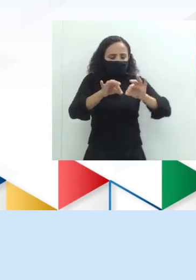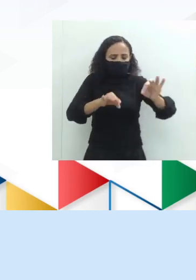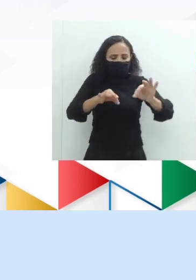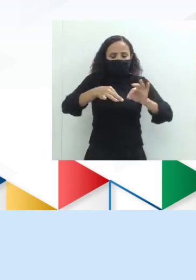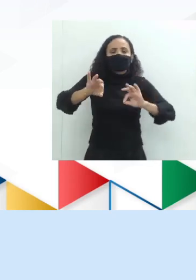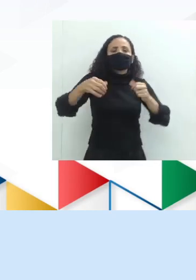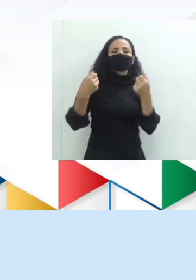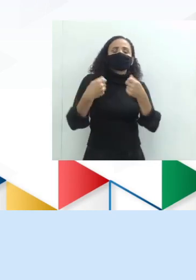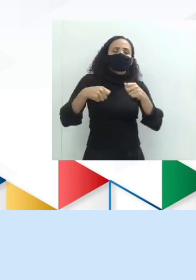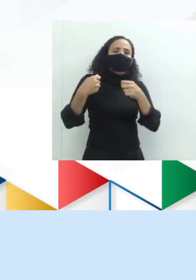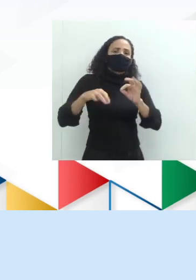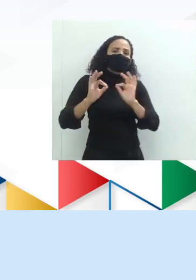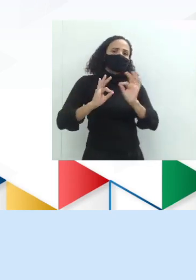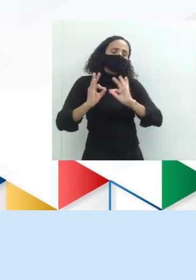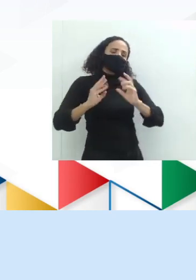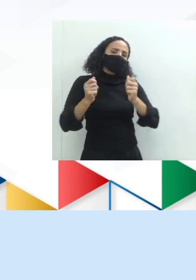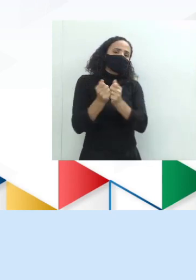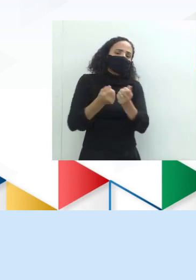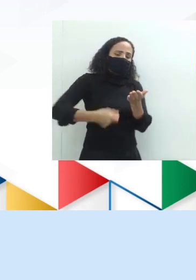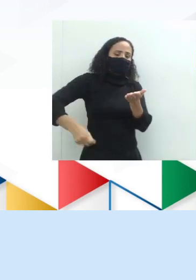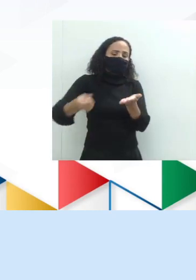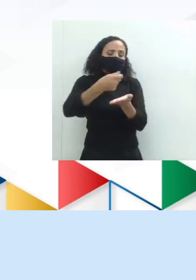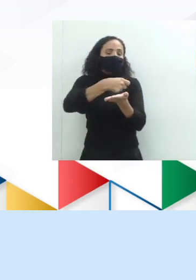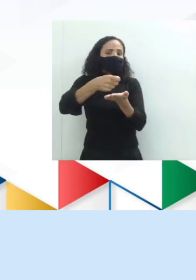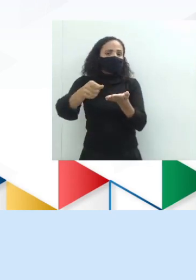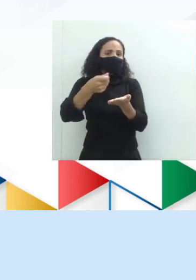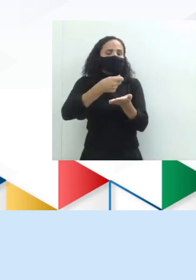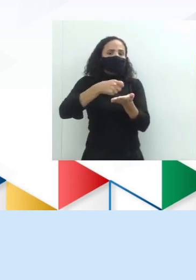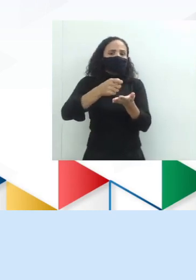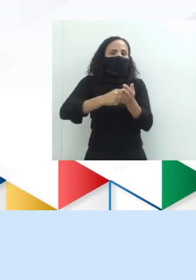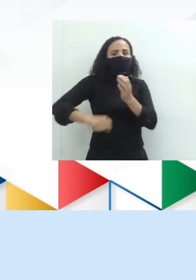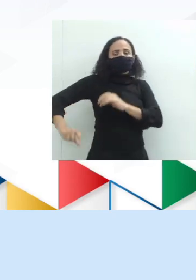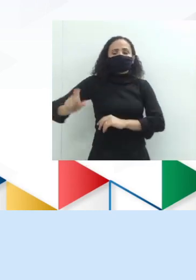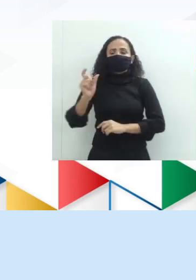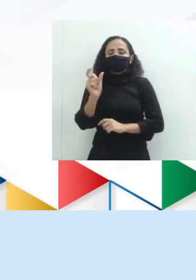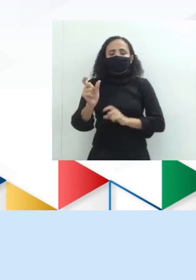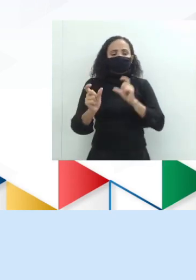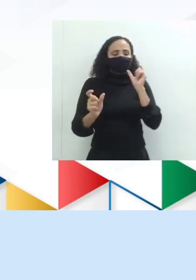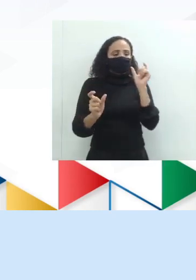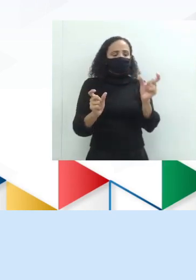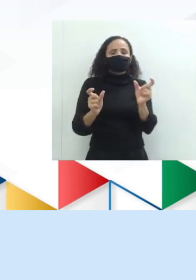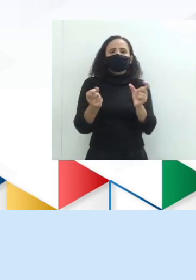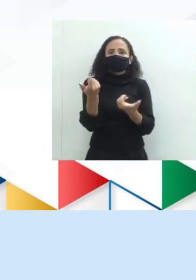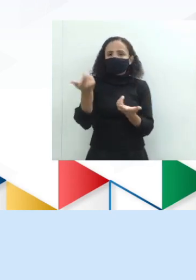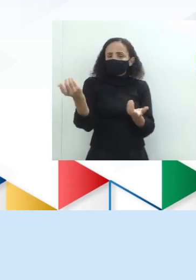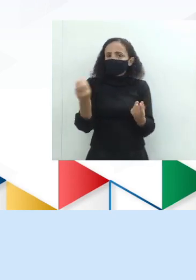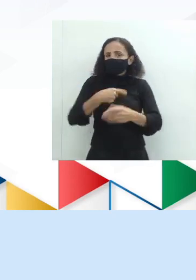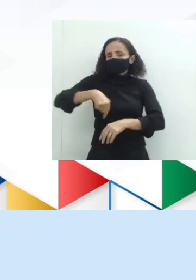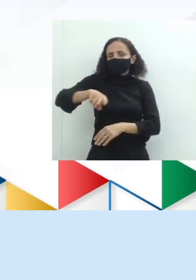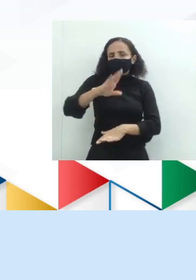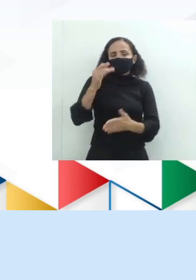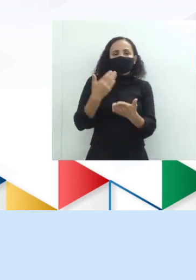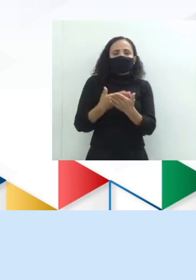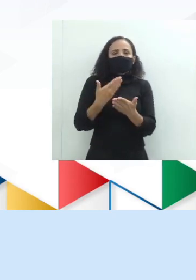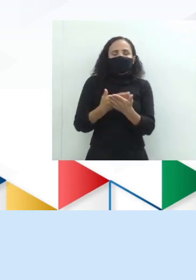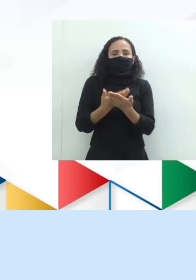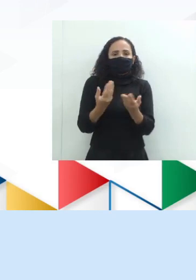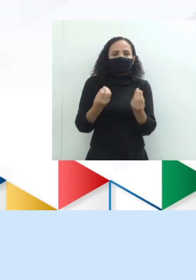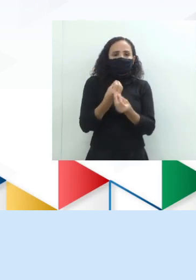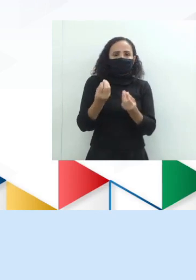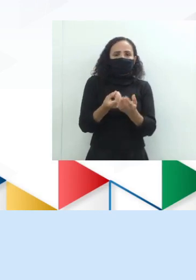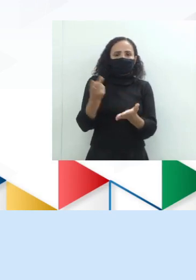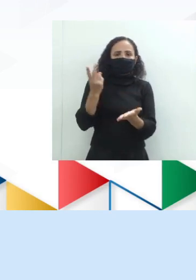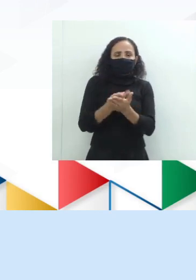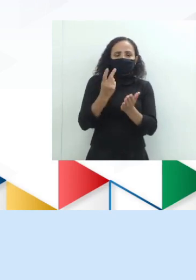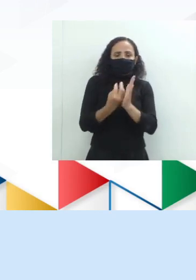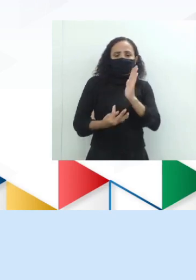elas vão ser escritas a partir dessa nomenclatura que a gente está trabalhando com vocês, tá? Então, é no texto